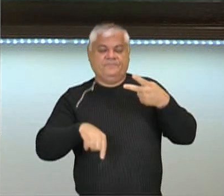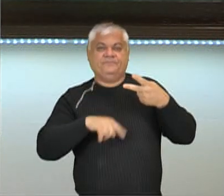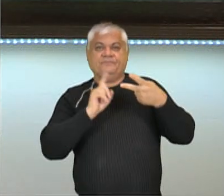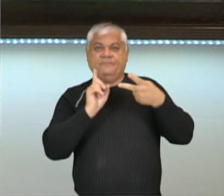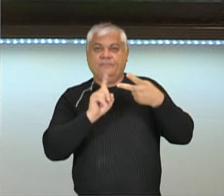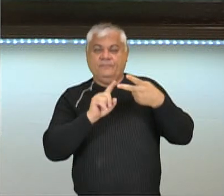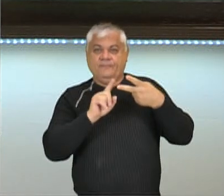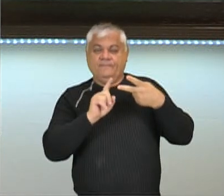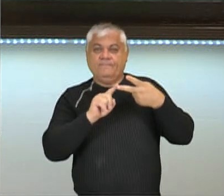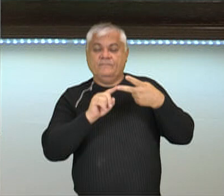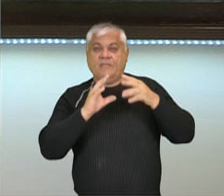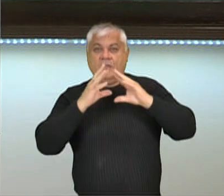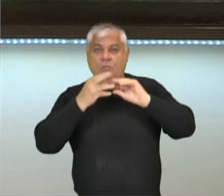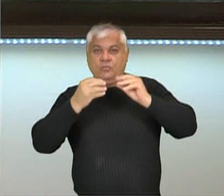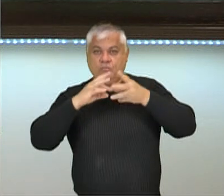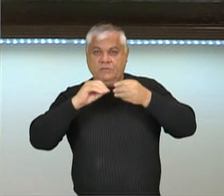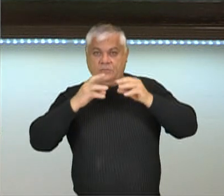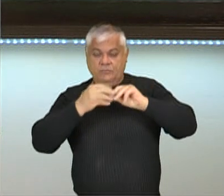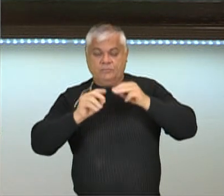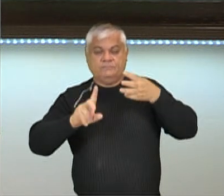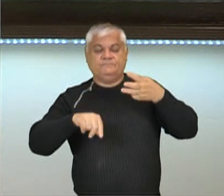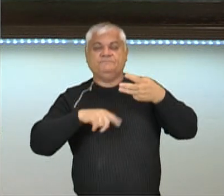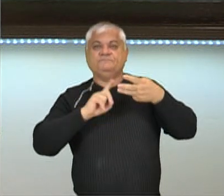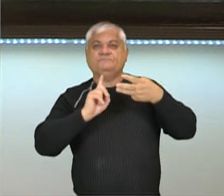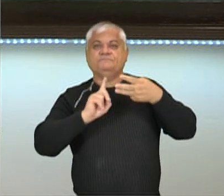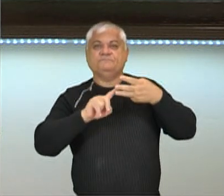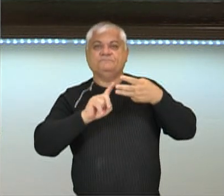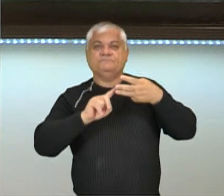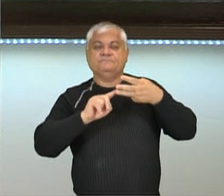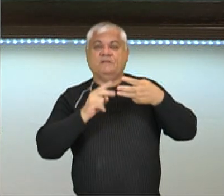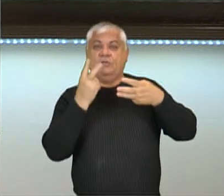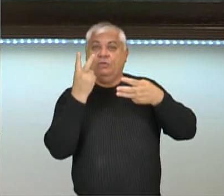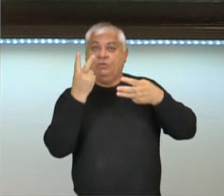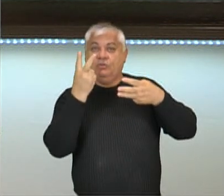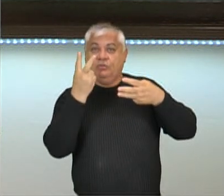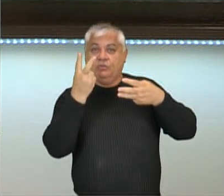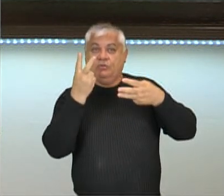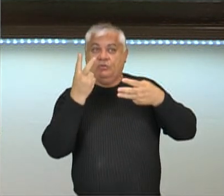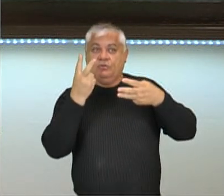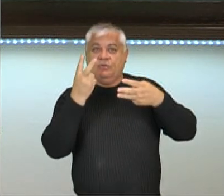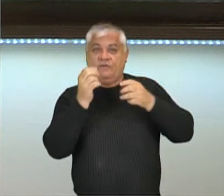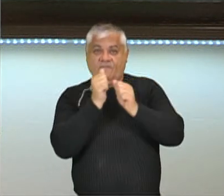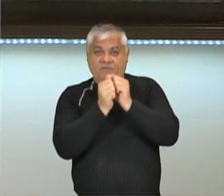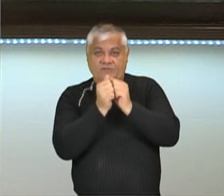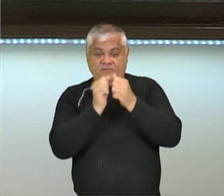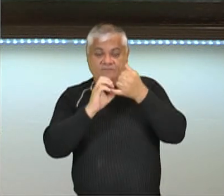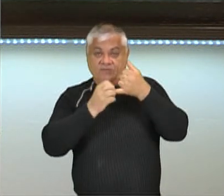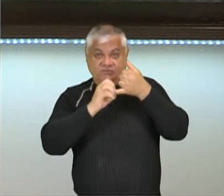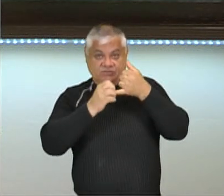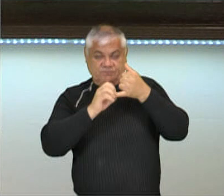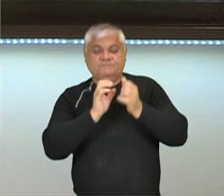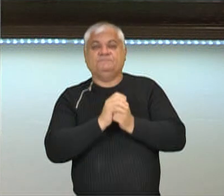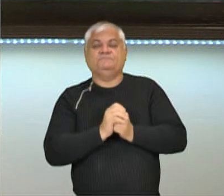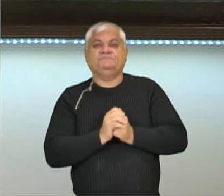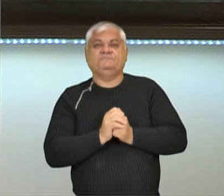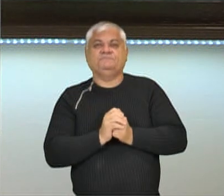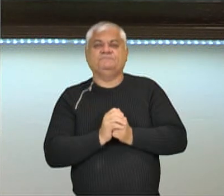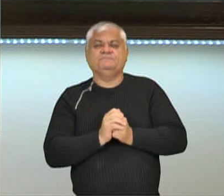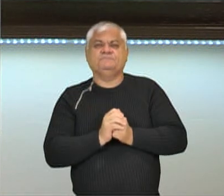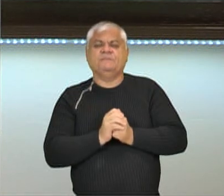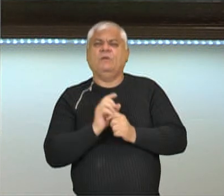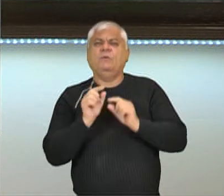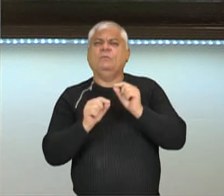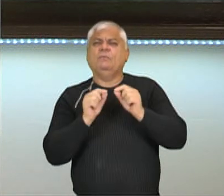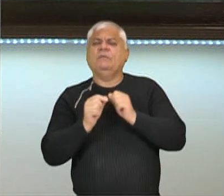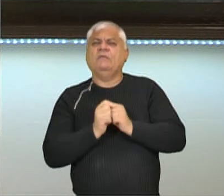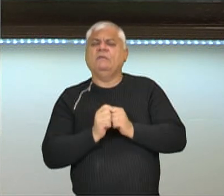eu tenho aqui o algodão e eu tenho aqui 2 grãozinhos de feijão. Então, professora,